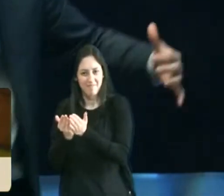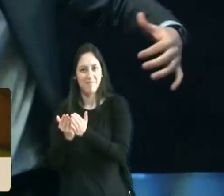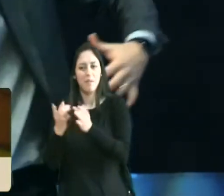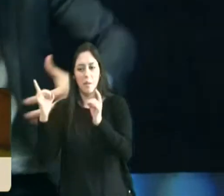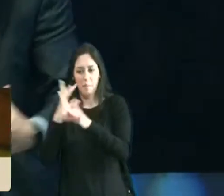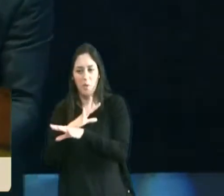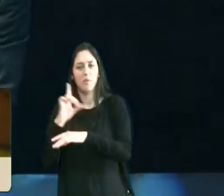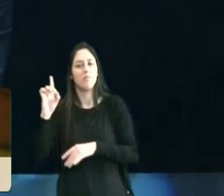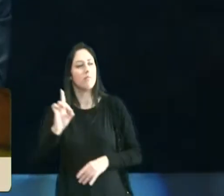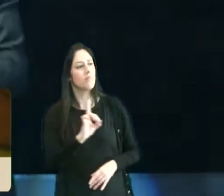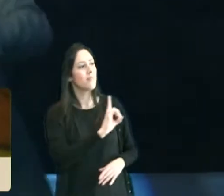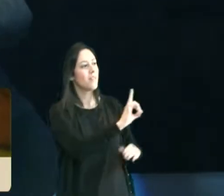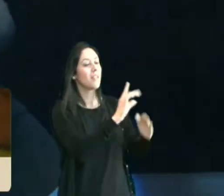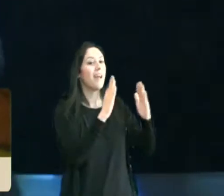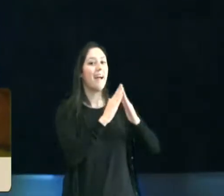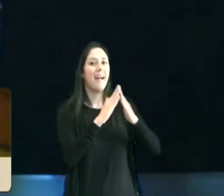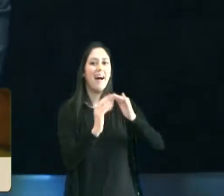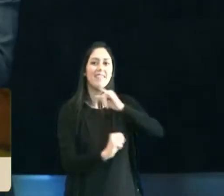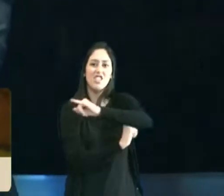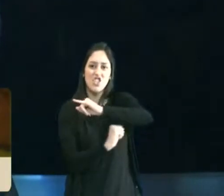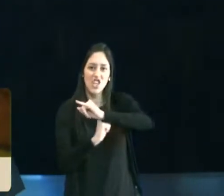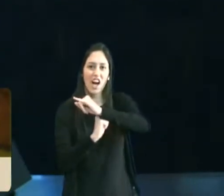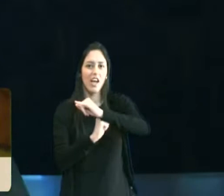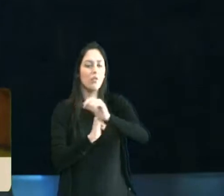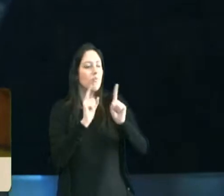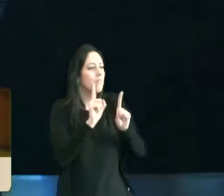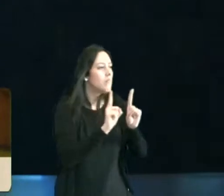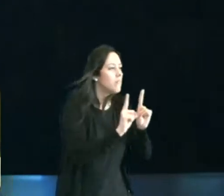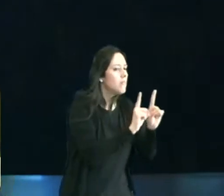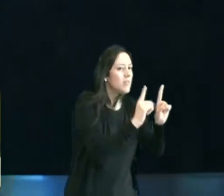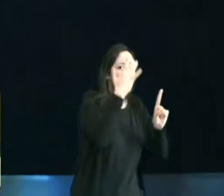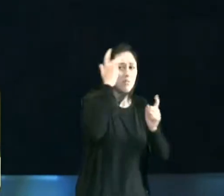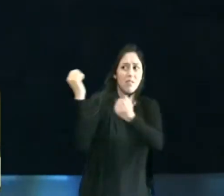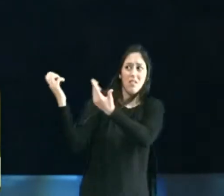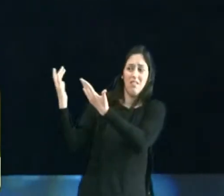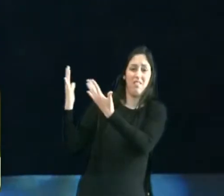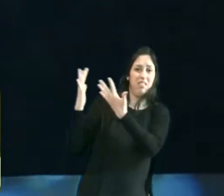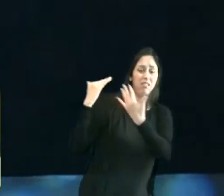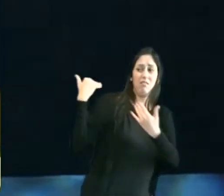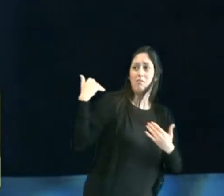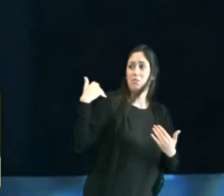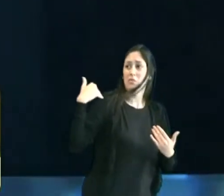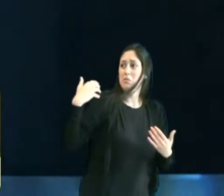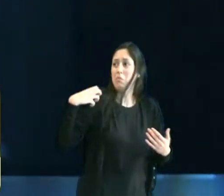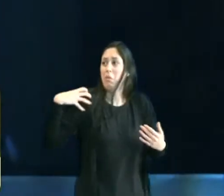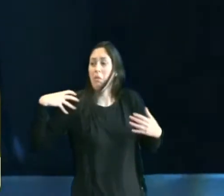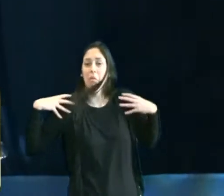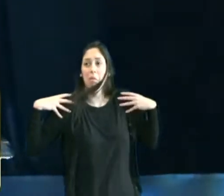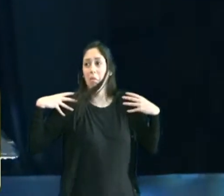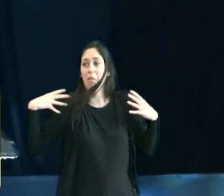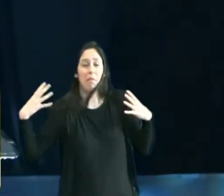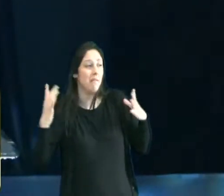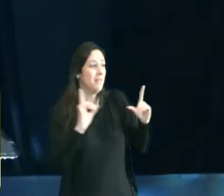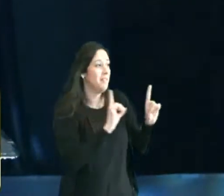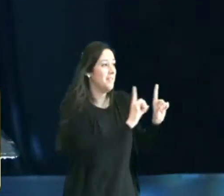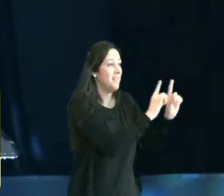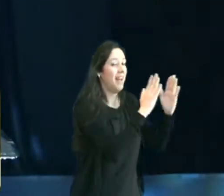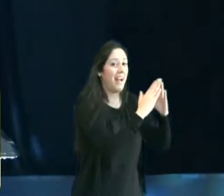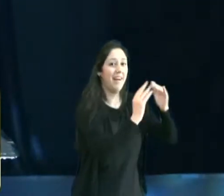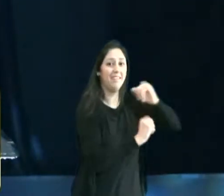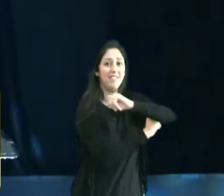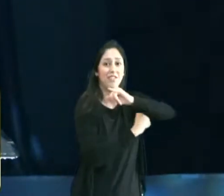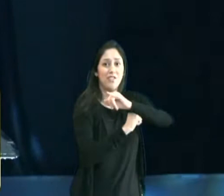as pessoas o espremendo, o empurrando, tentando levar em outras direções, enquanto ele segue o curso,